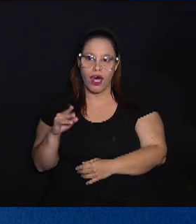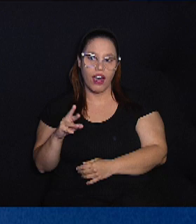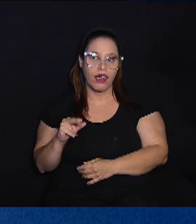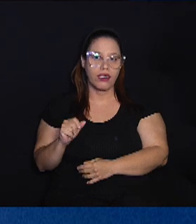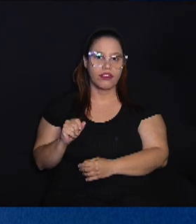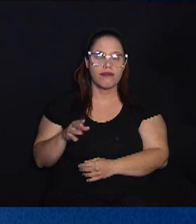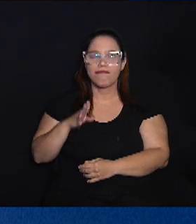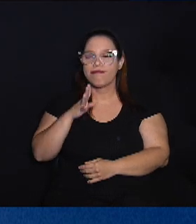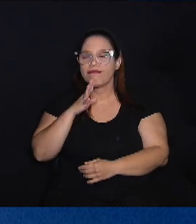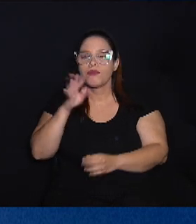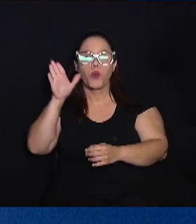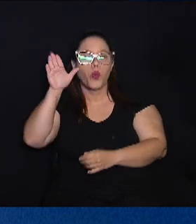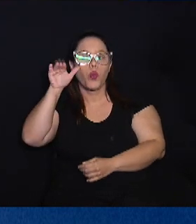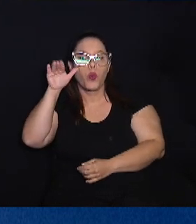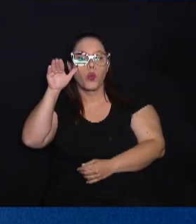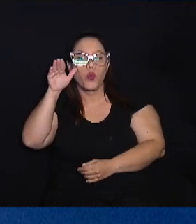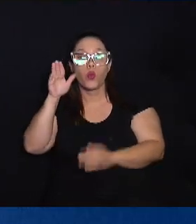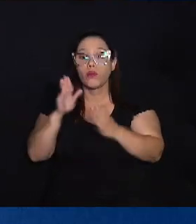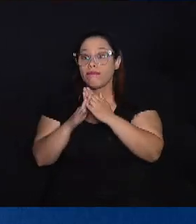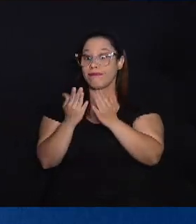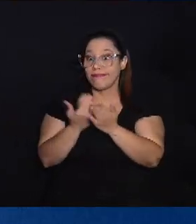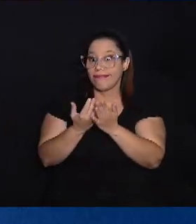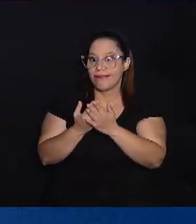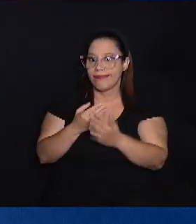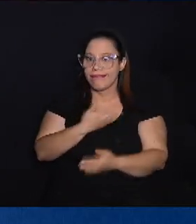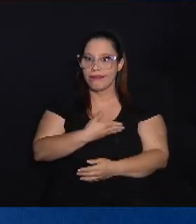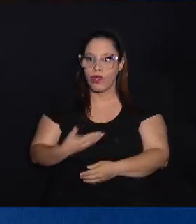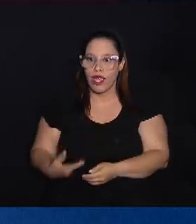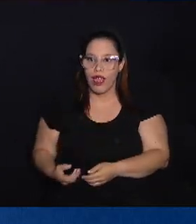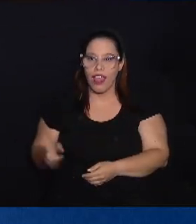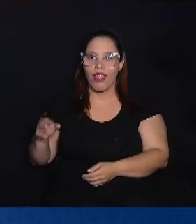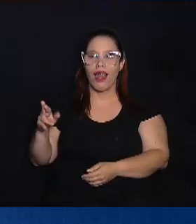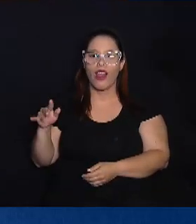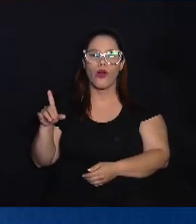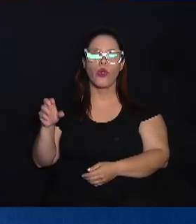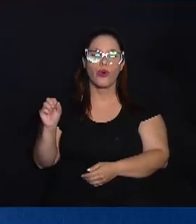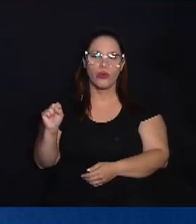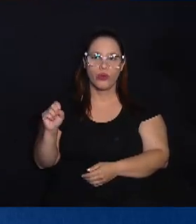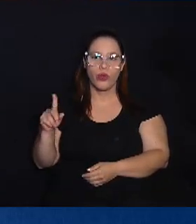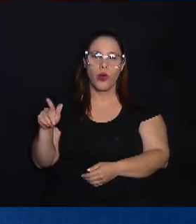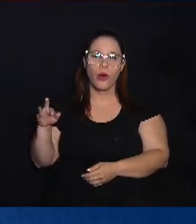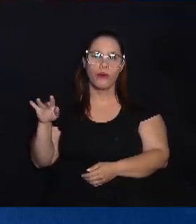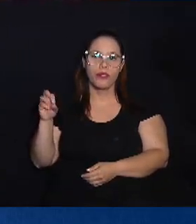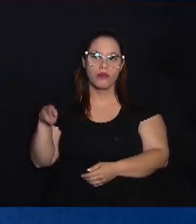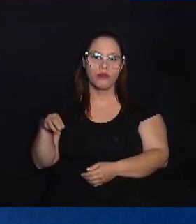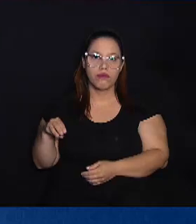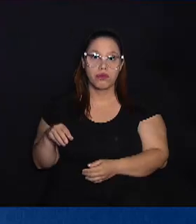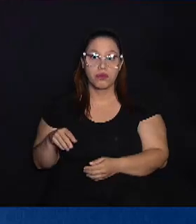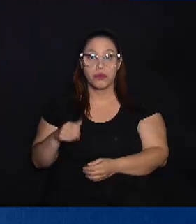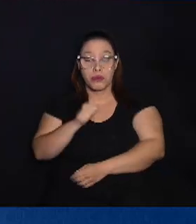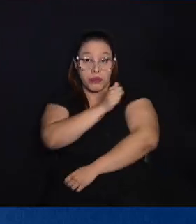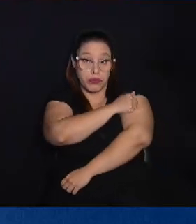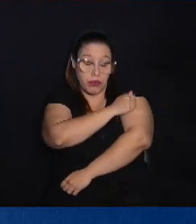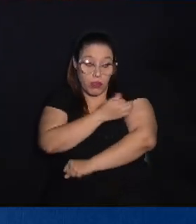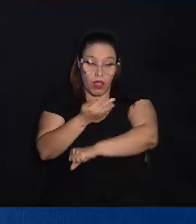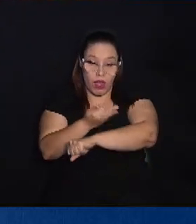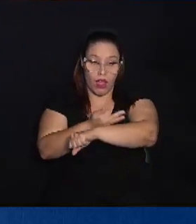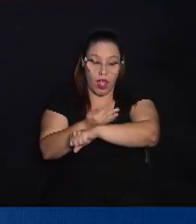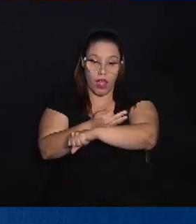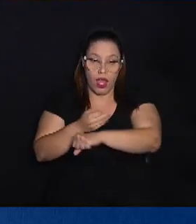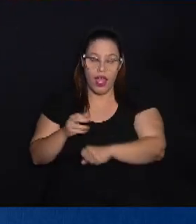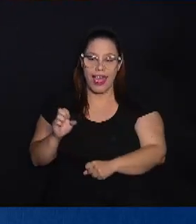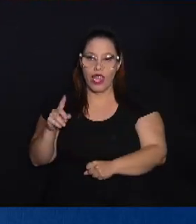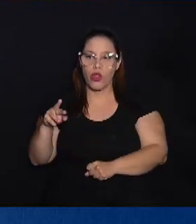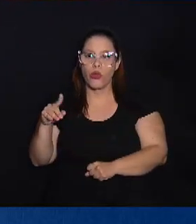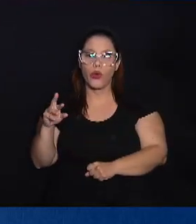conheça curiosidades sobre a Escola Estadual Carlos Gomes. Alunos do projeto de férias da Academia